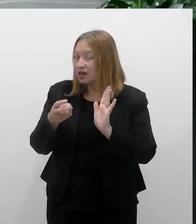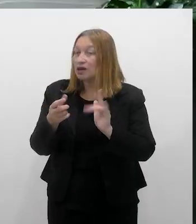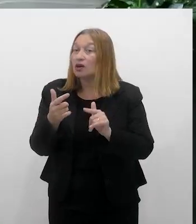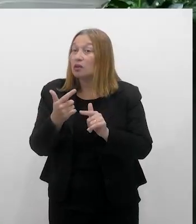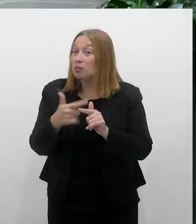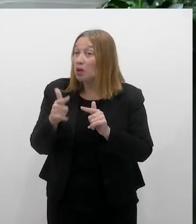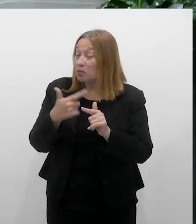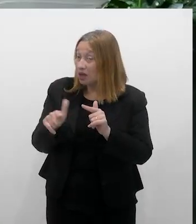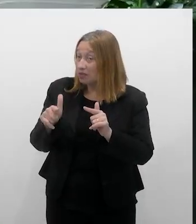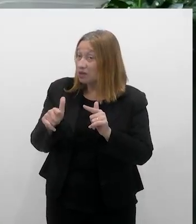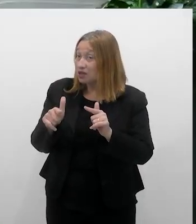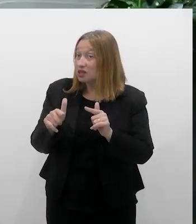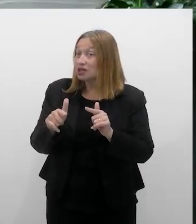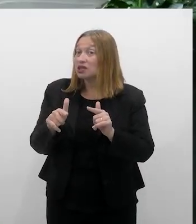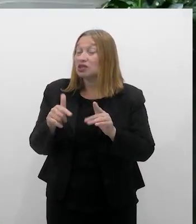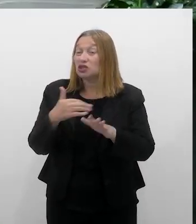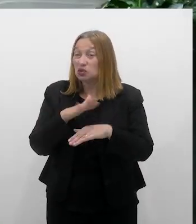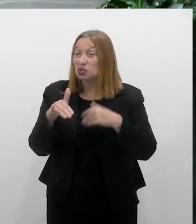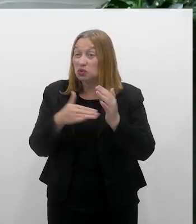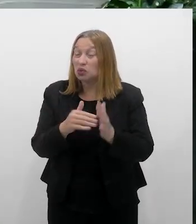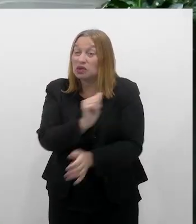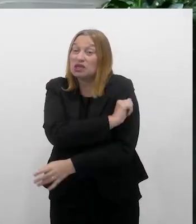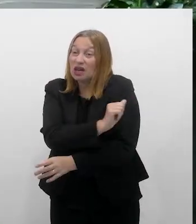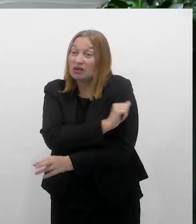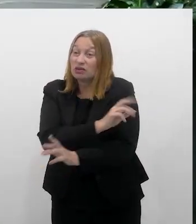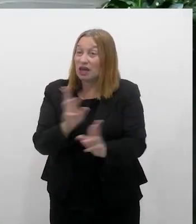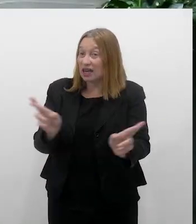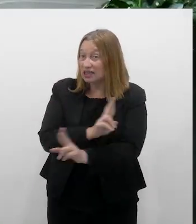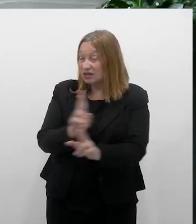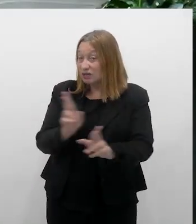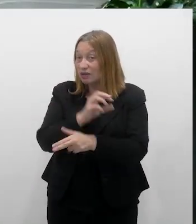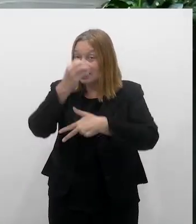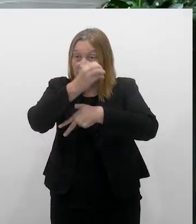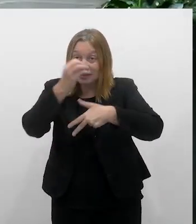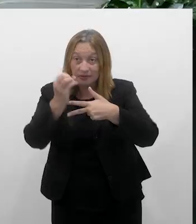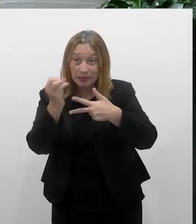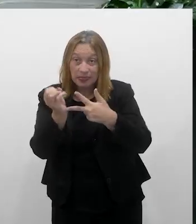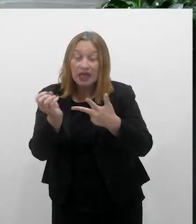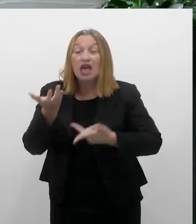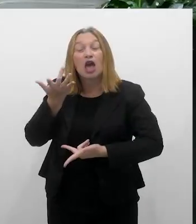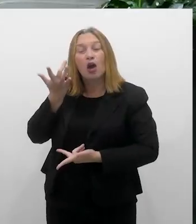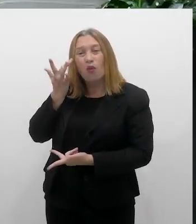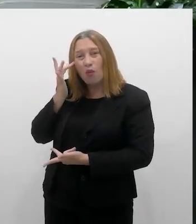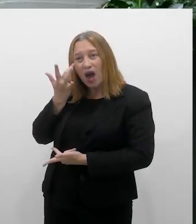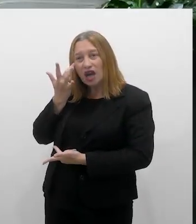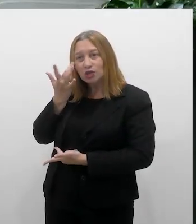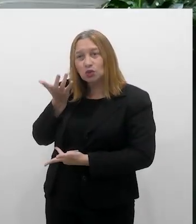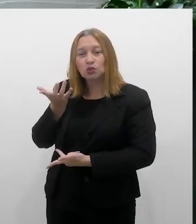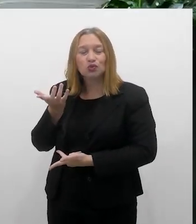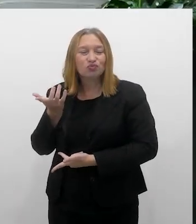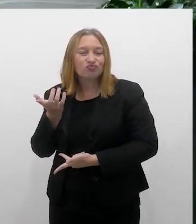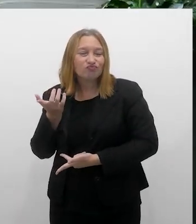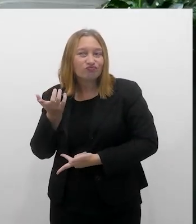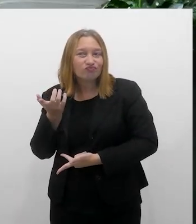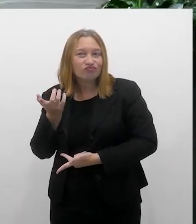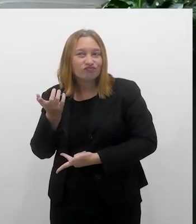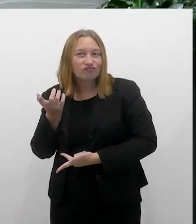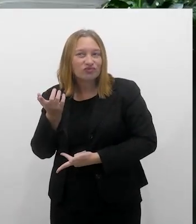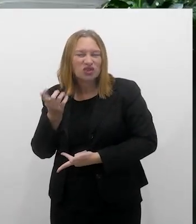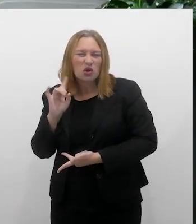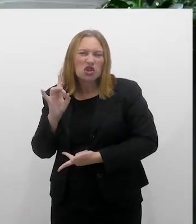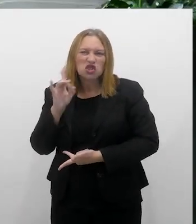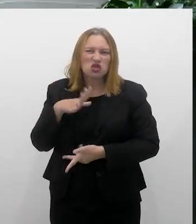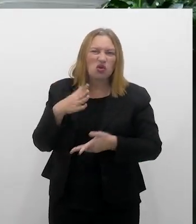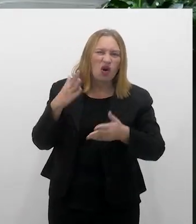pelo que você percebe, o grande calcanhar de Aquiles da maioria dos estudantes em relação ao Enem? Eu acho